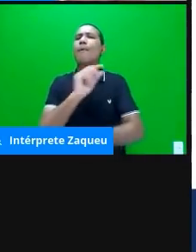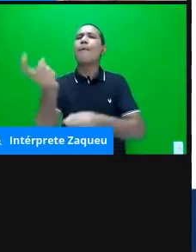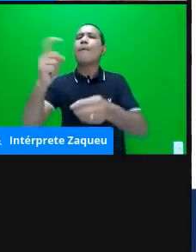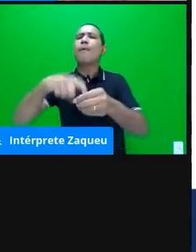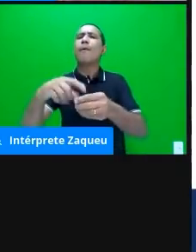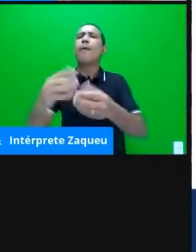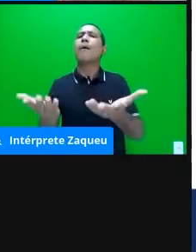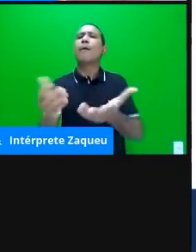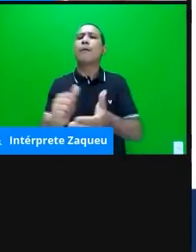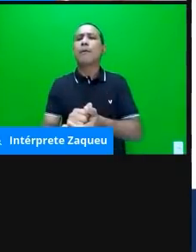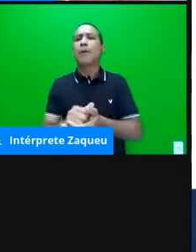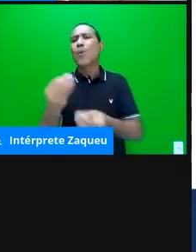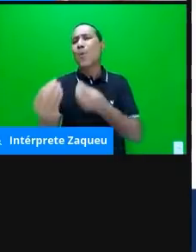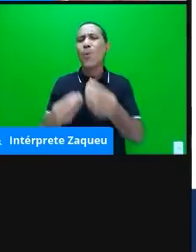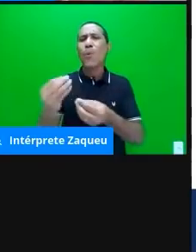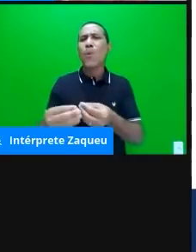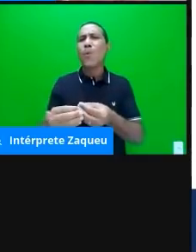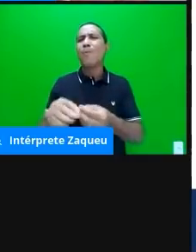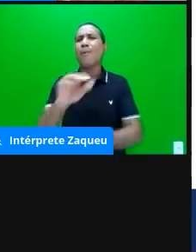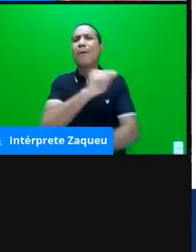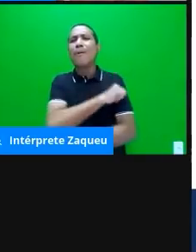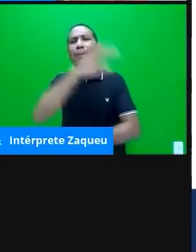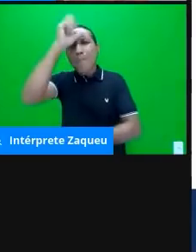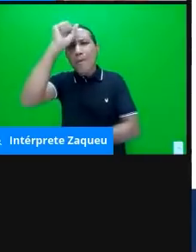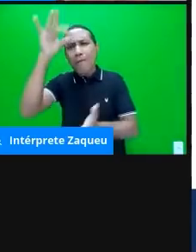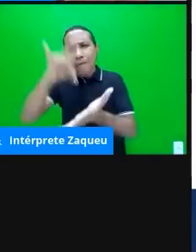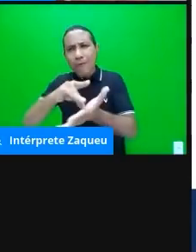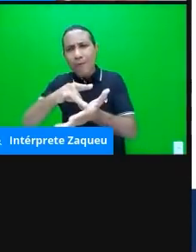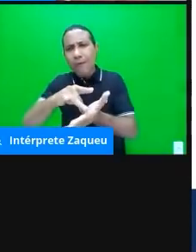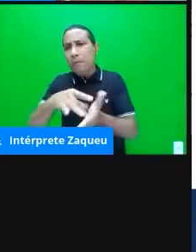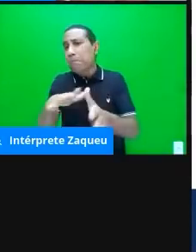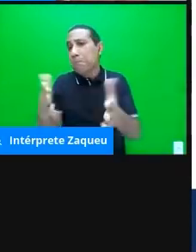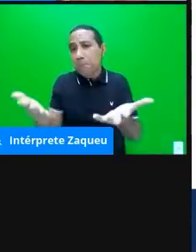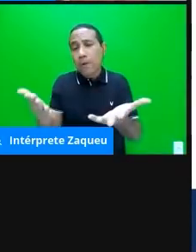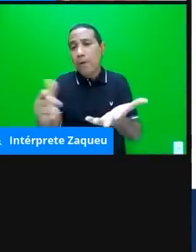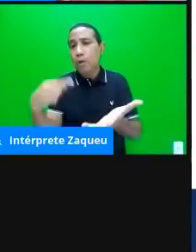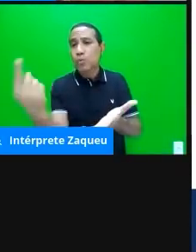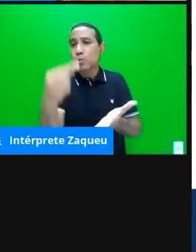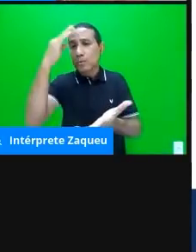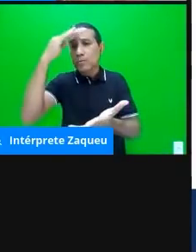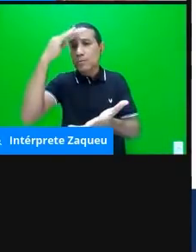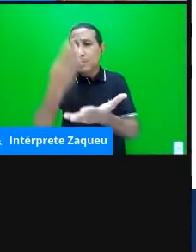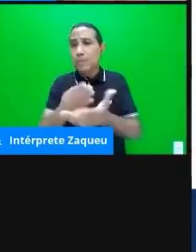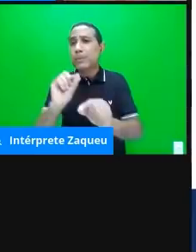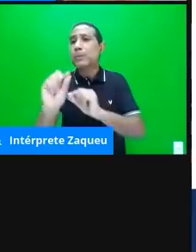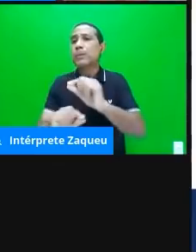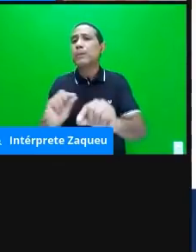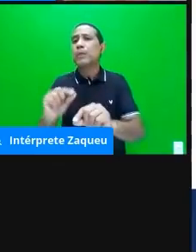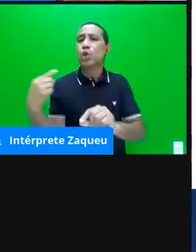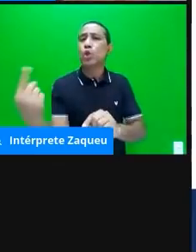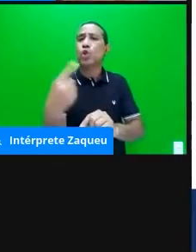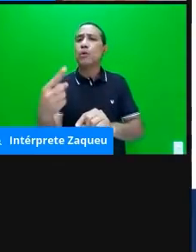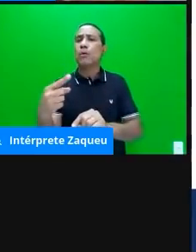vai estar a aprendizagem dessa criança. Mas nós temos a certeza que nós estaremos,